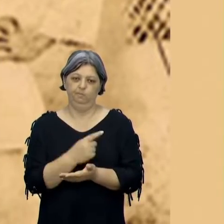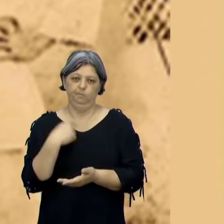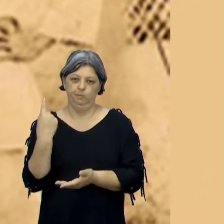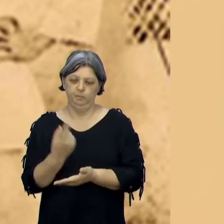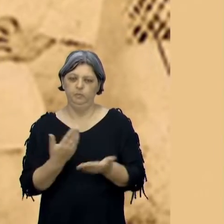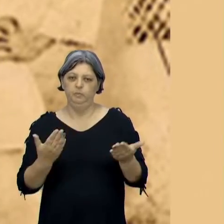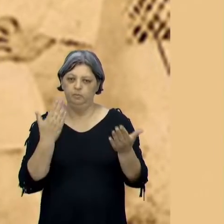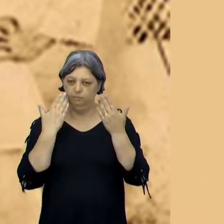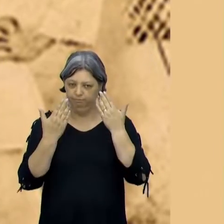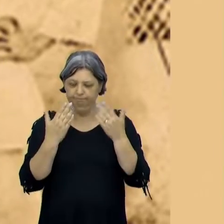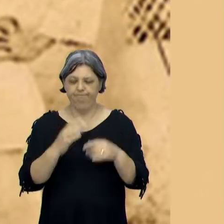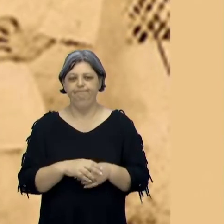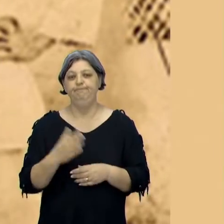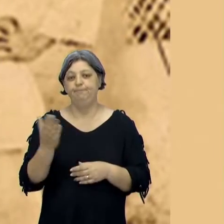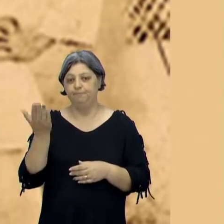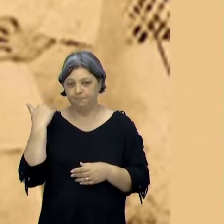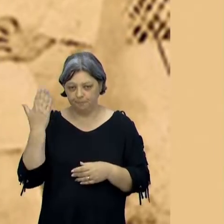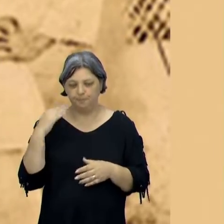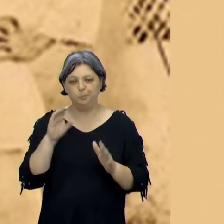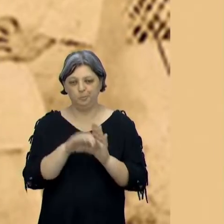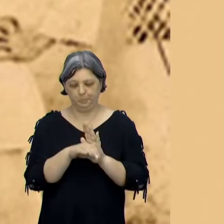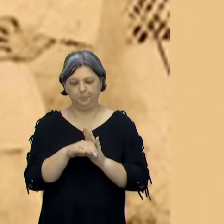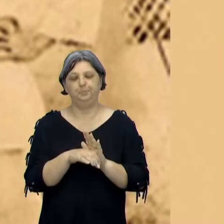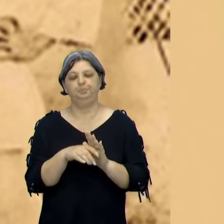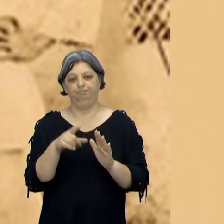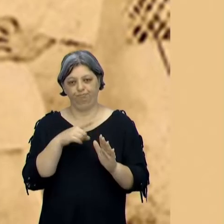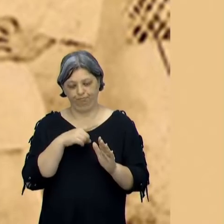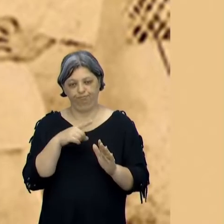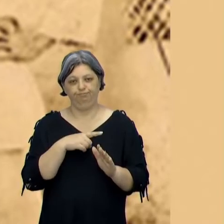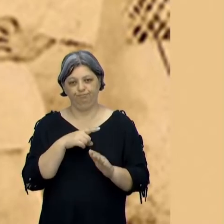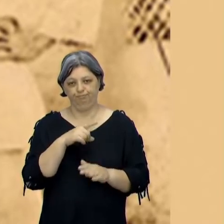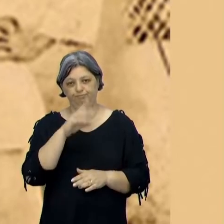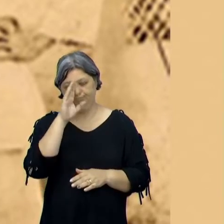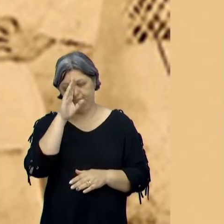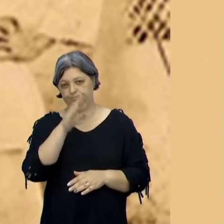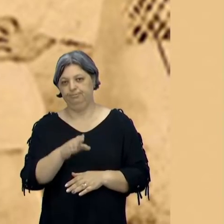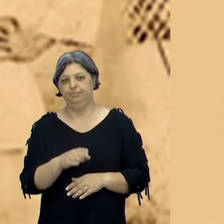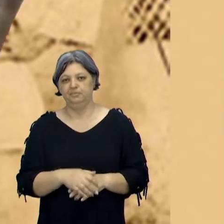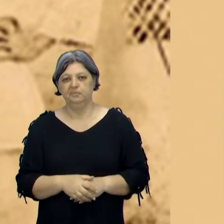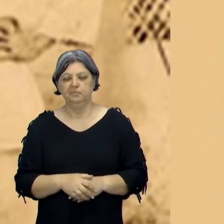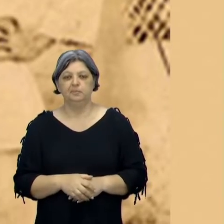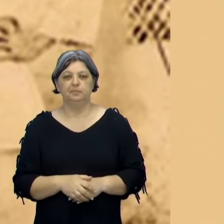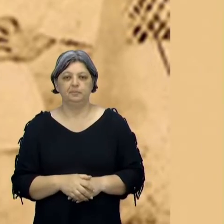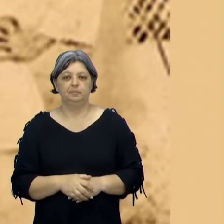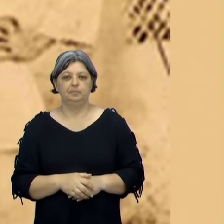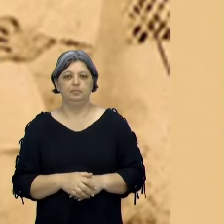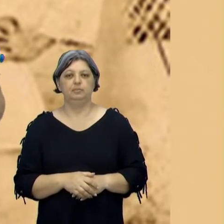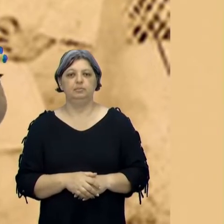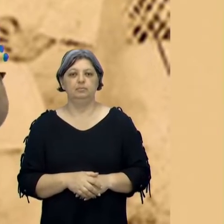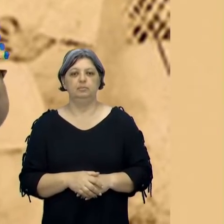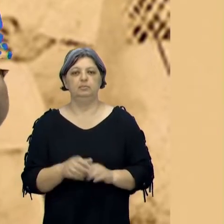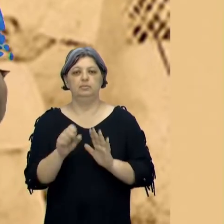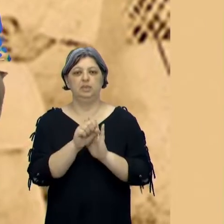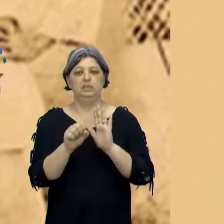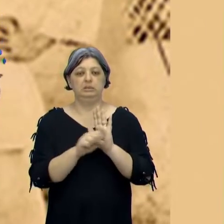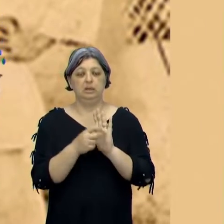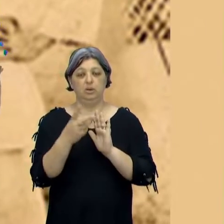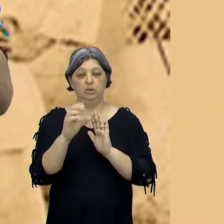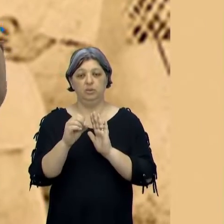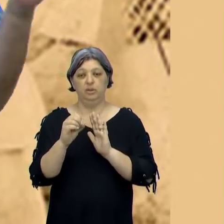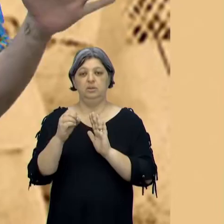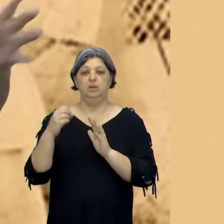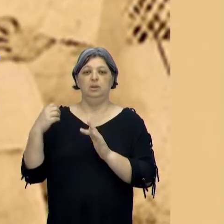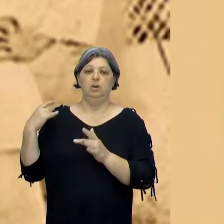mas eram conceitos que nesse momento estavam bem em voga, e no decorrer aí do século XX, né,